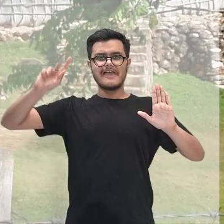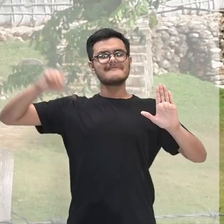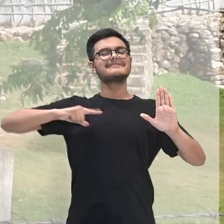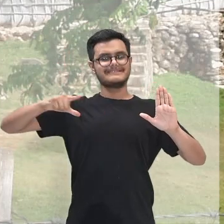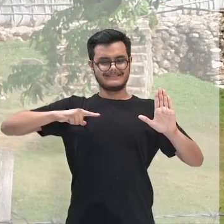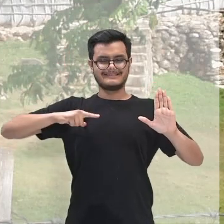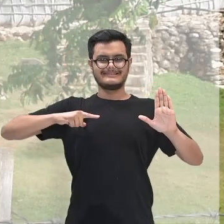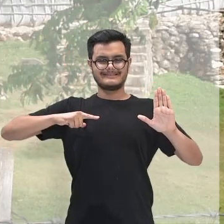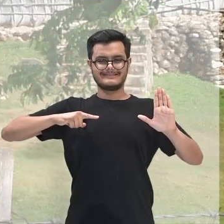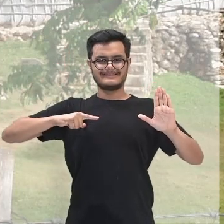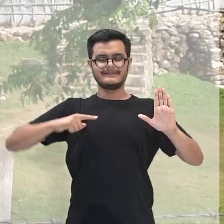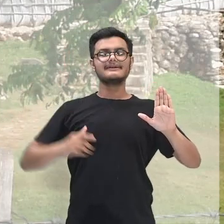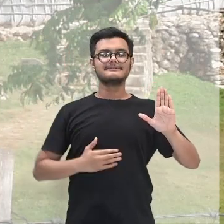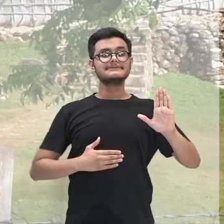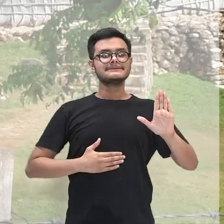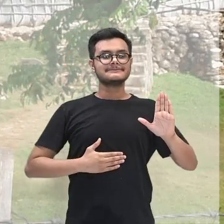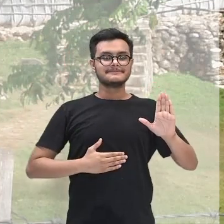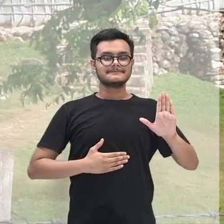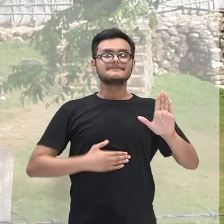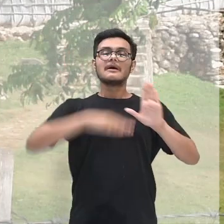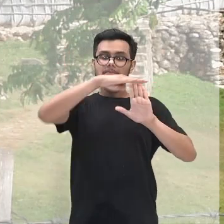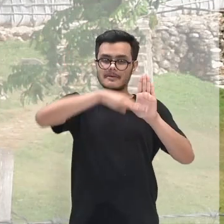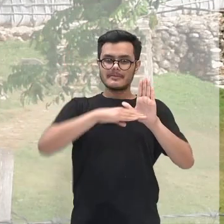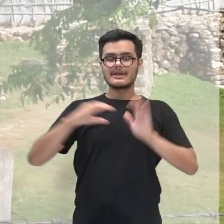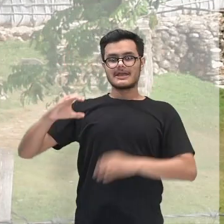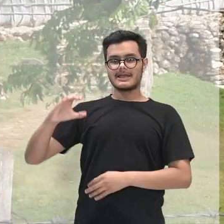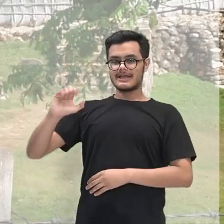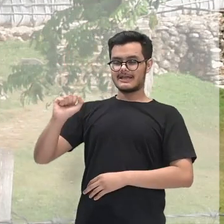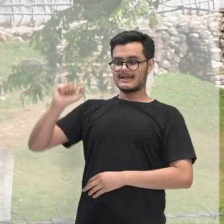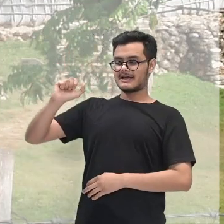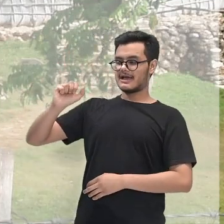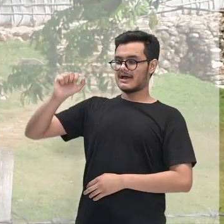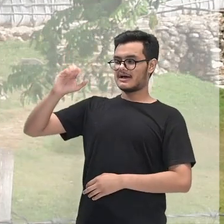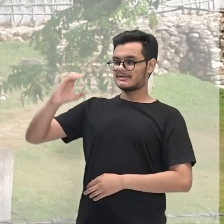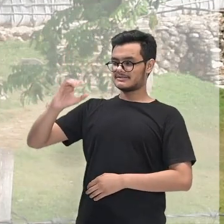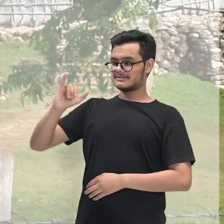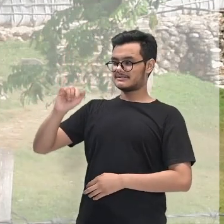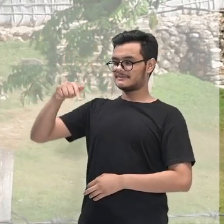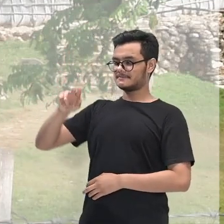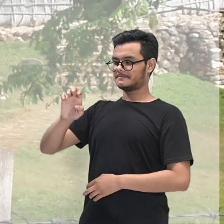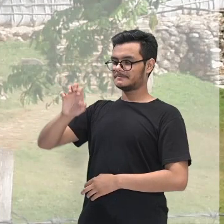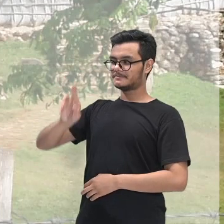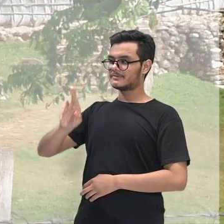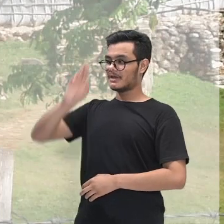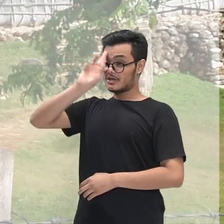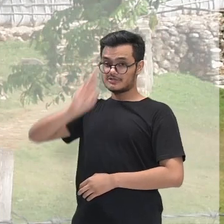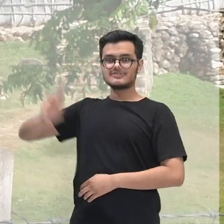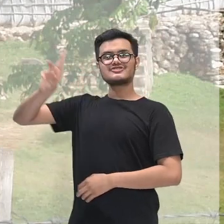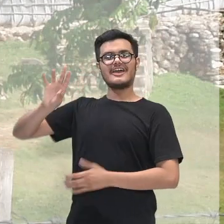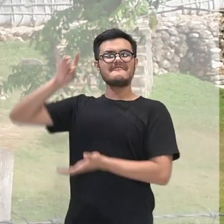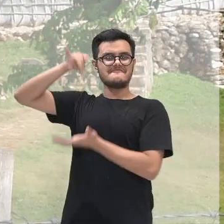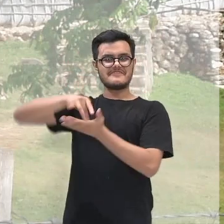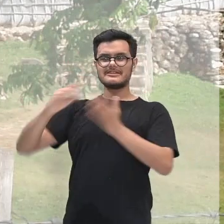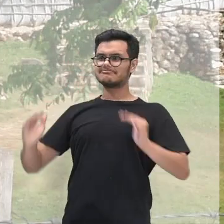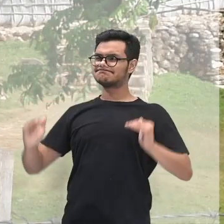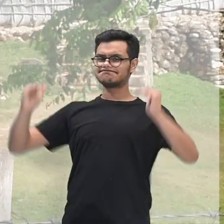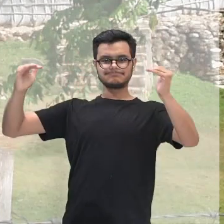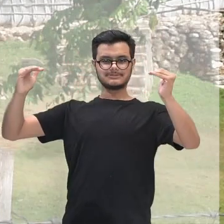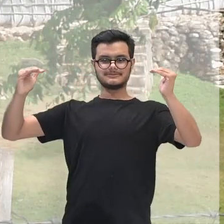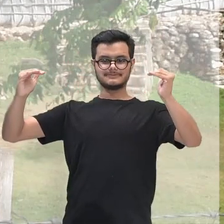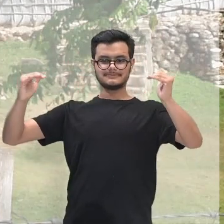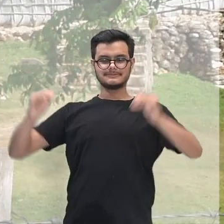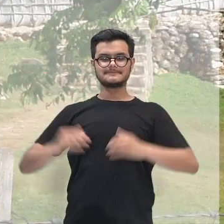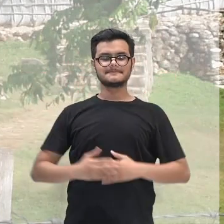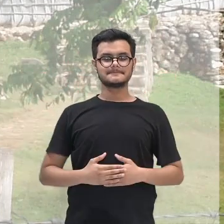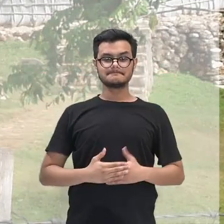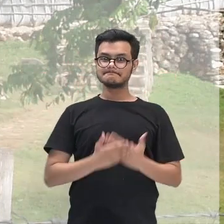eram hierárquicos com caciques, com o cacique no topo da pirâmide social. Então, só para a